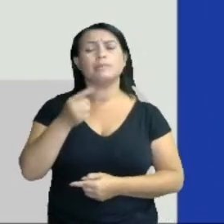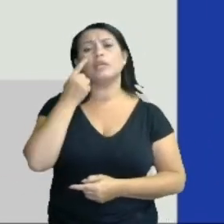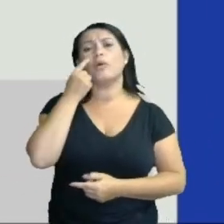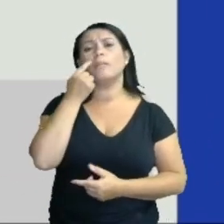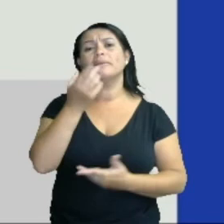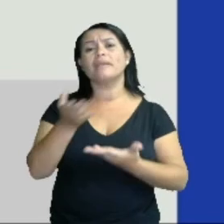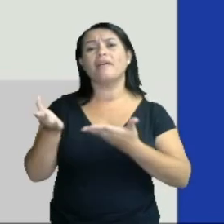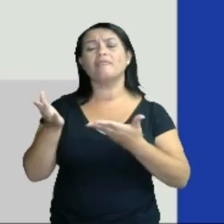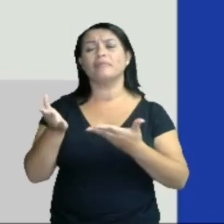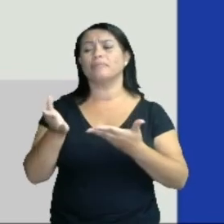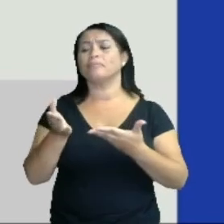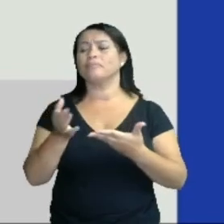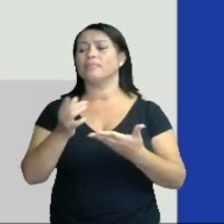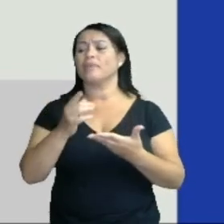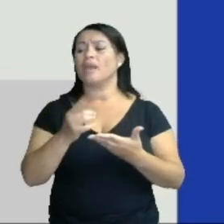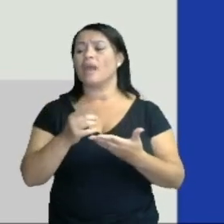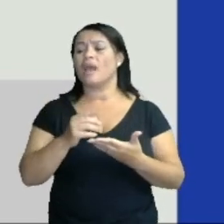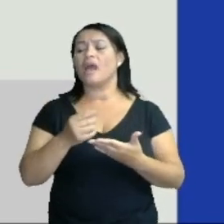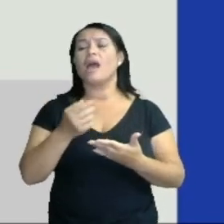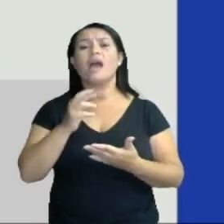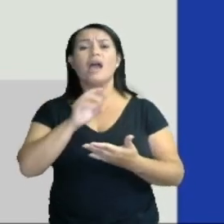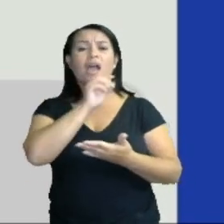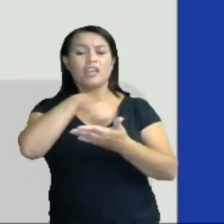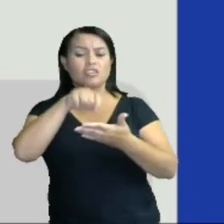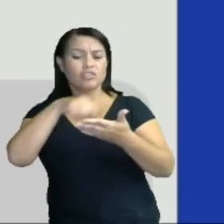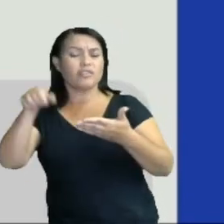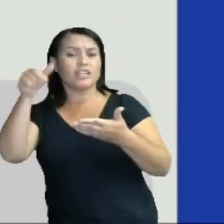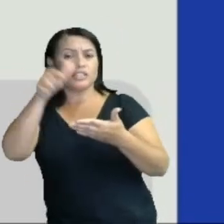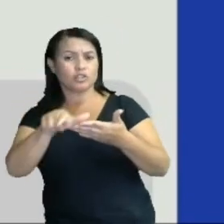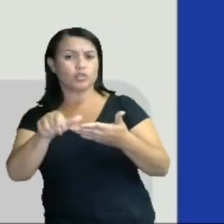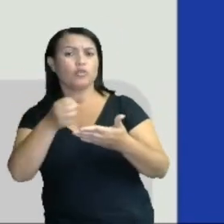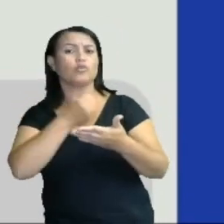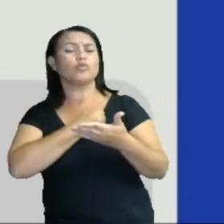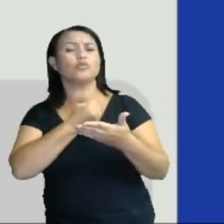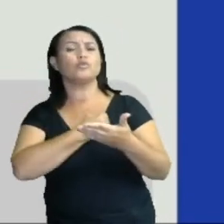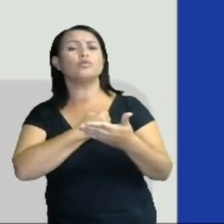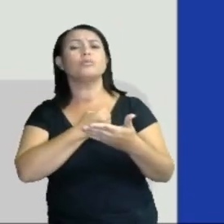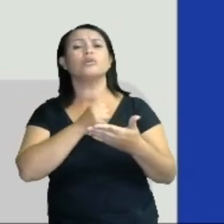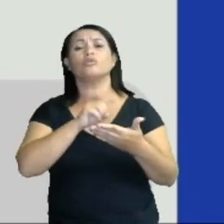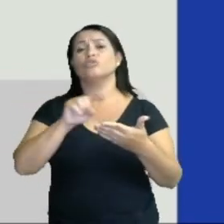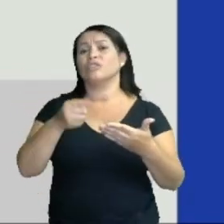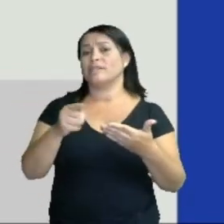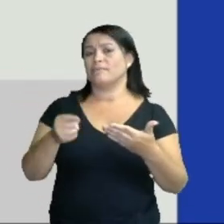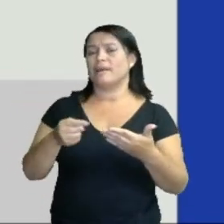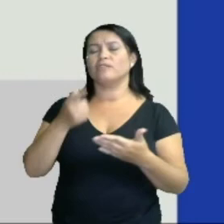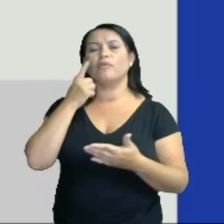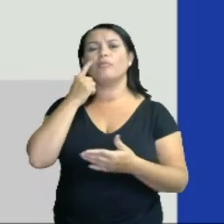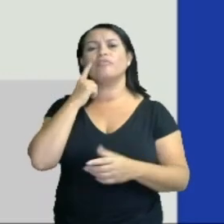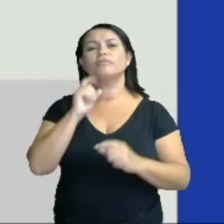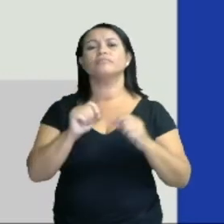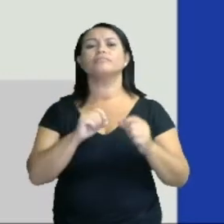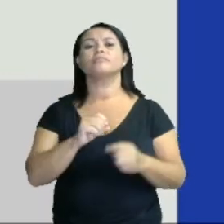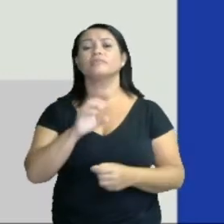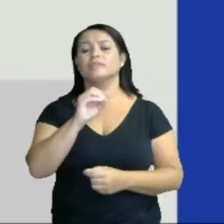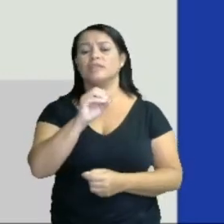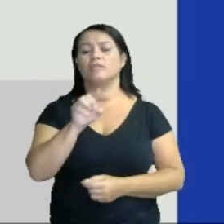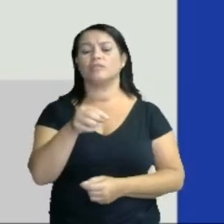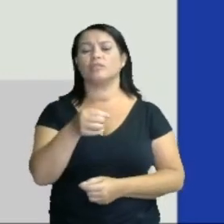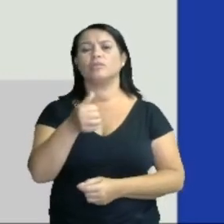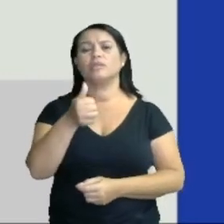seguinte, ó. Reescrever com o mesmo número de casas decimais. Eu vou ter o seguinte,